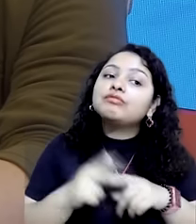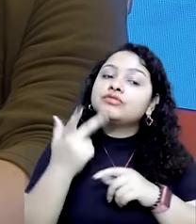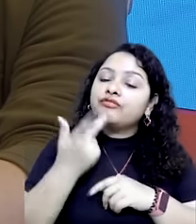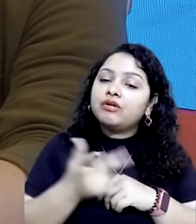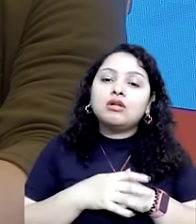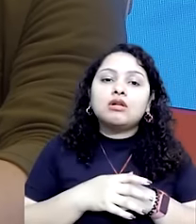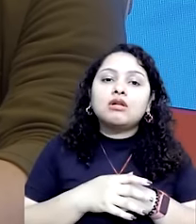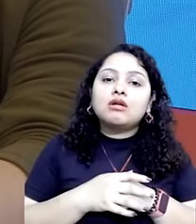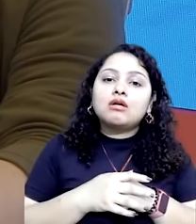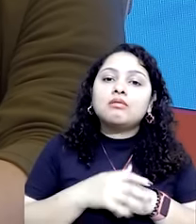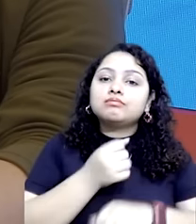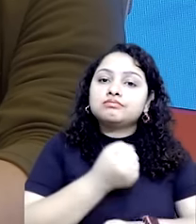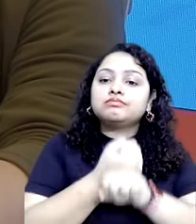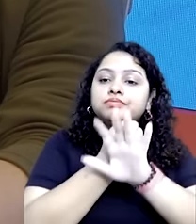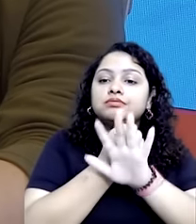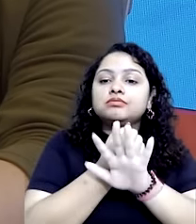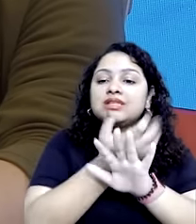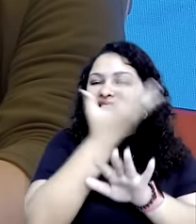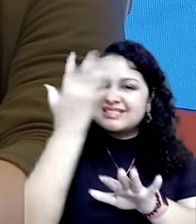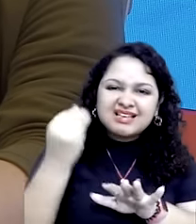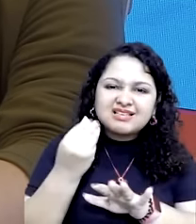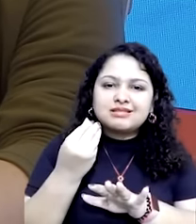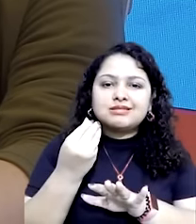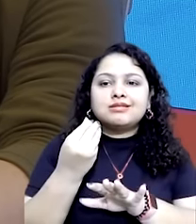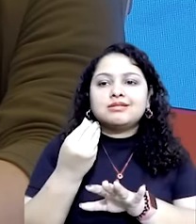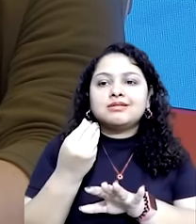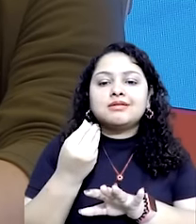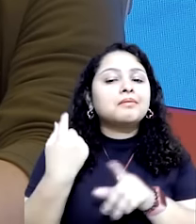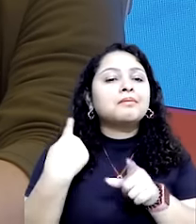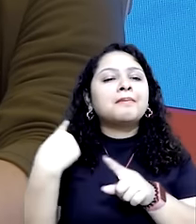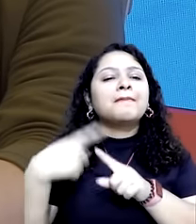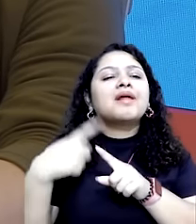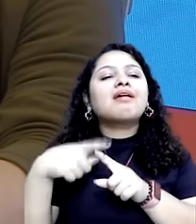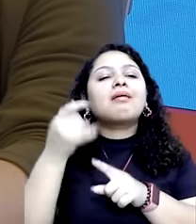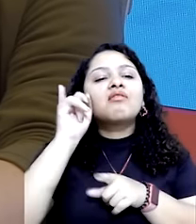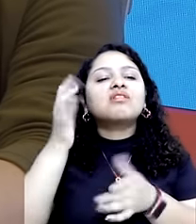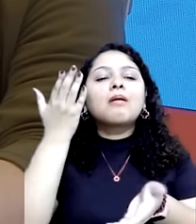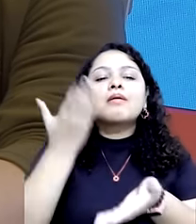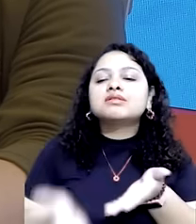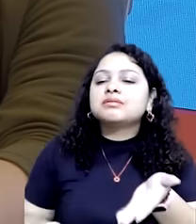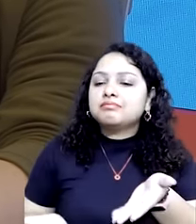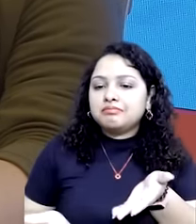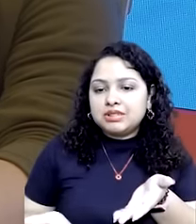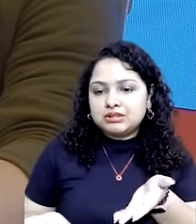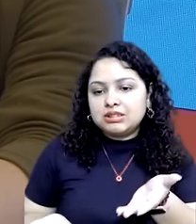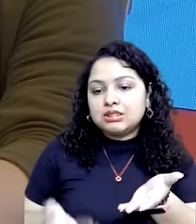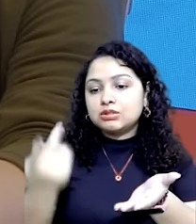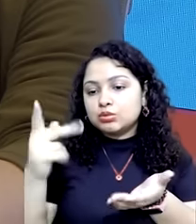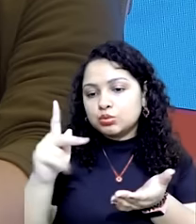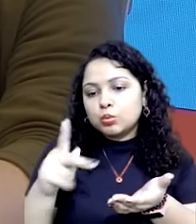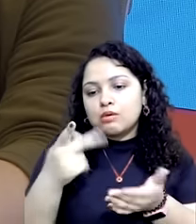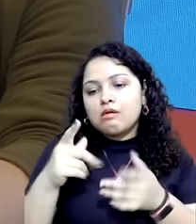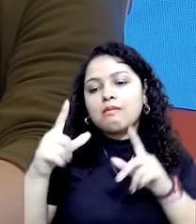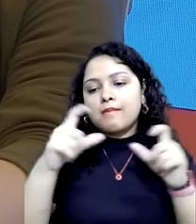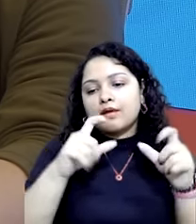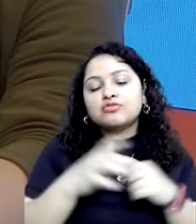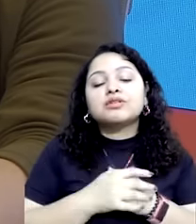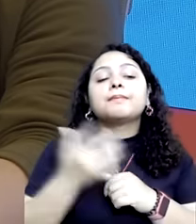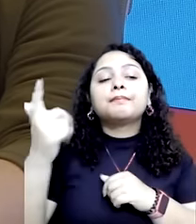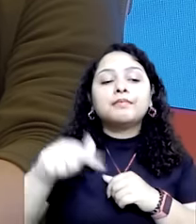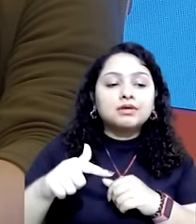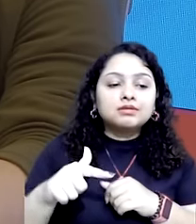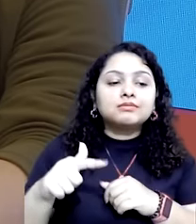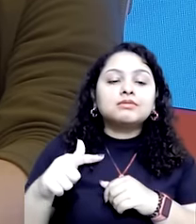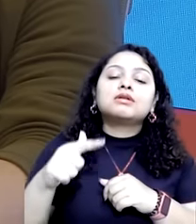gente põe luz e esquece o flash para você não perder aí né a qualidade da sua imagem tem uma outra